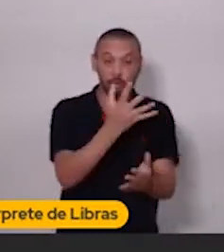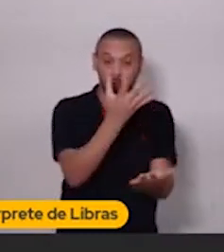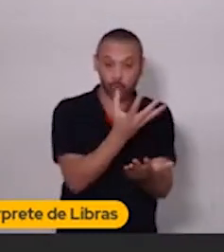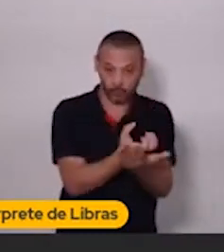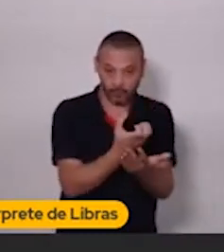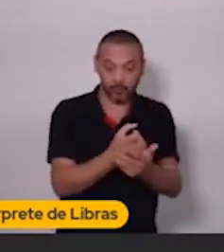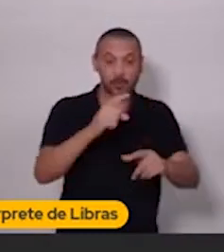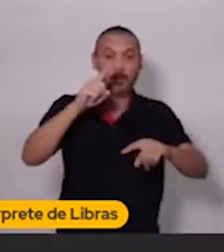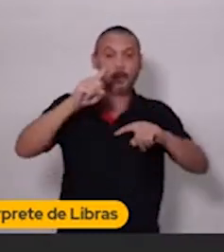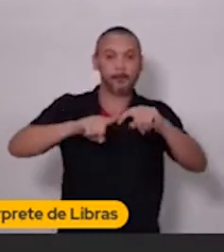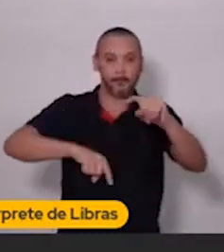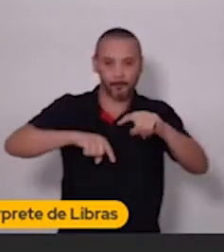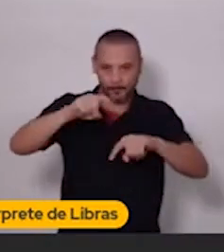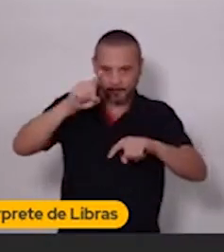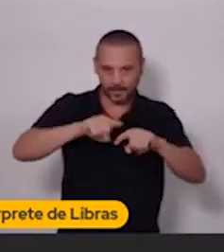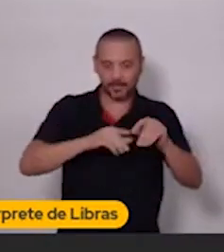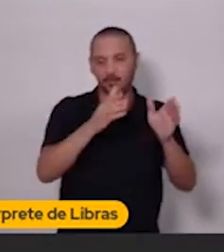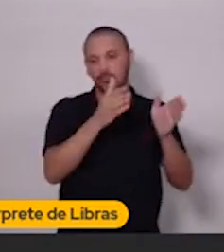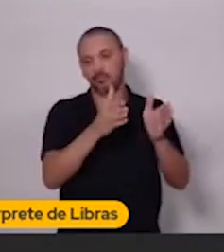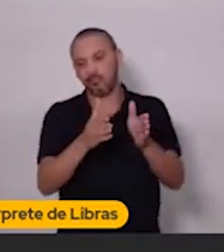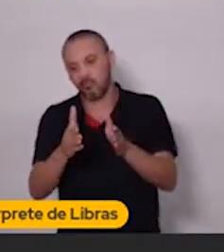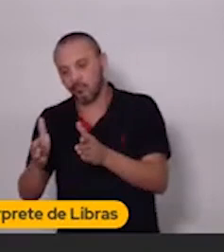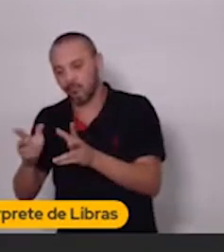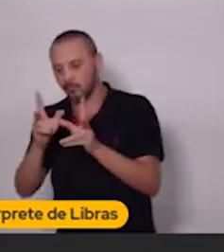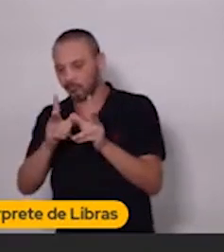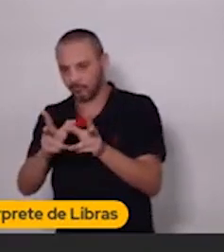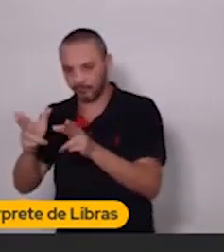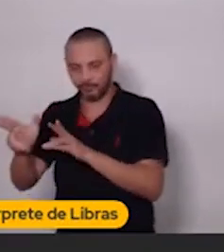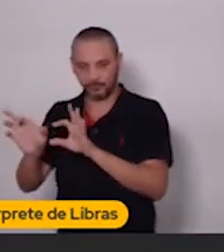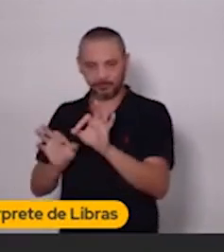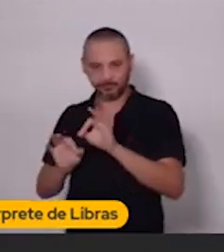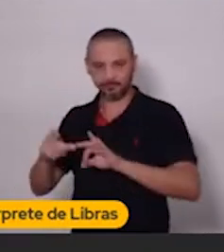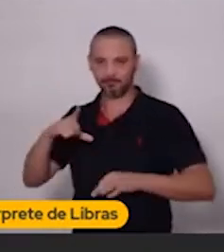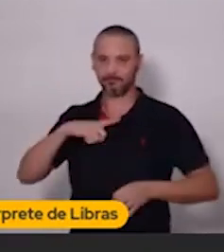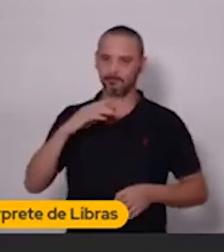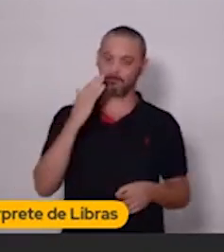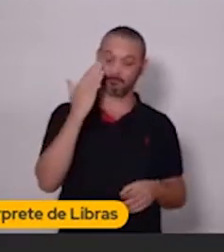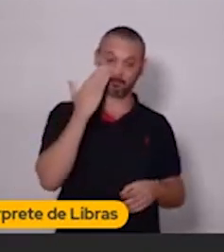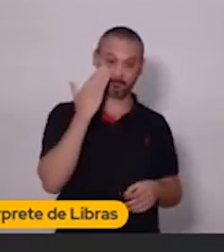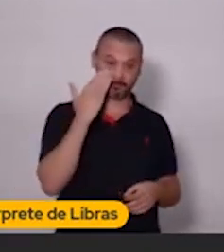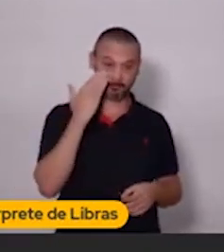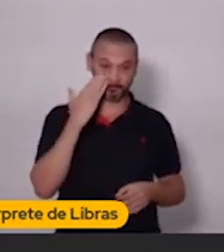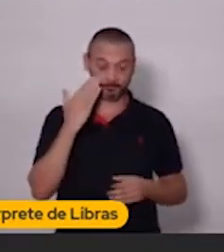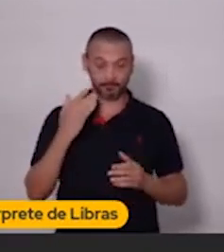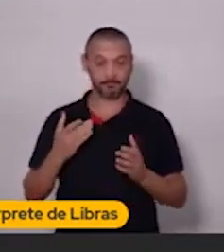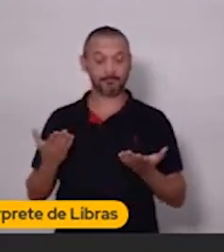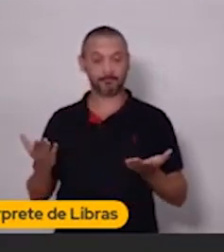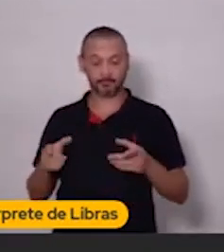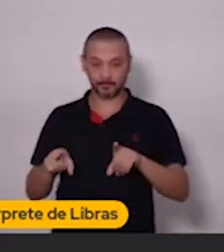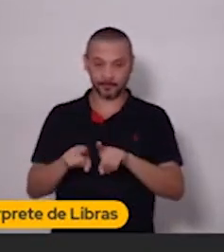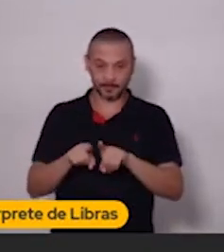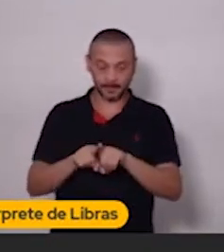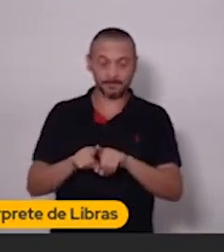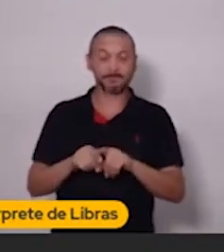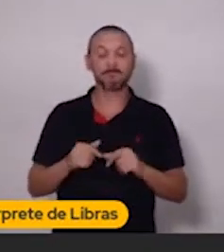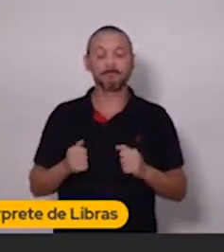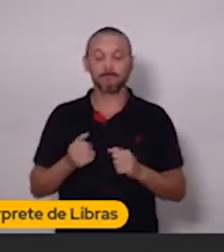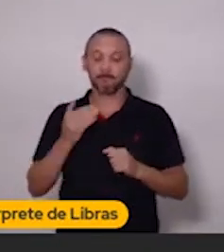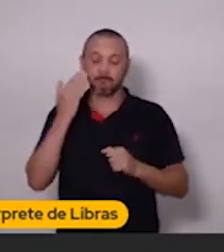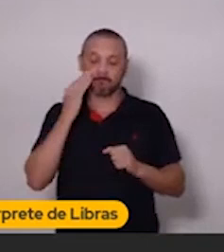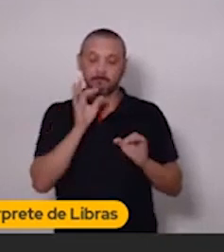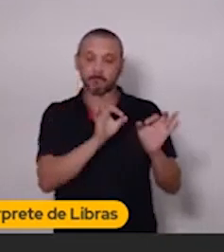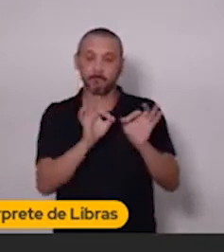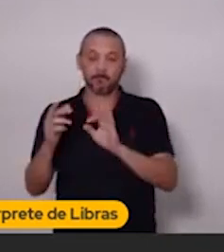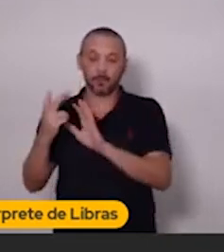material é decupado. Aqui é um outro tipo de decupagem, né? Existe a decupagem do material, a decupagem anterior, a decupagem de